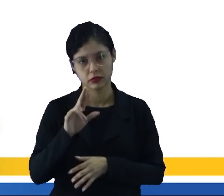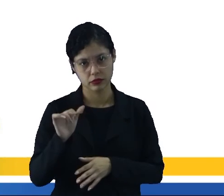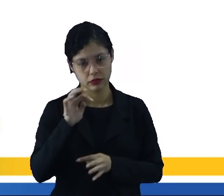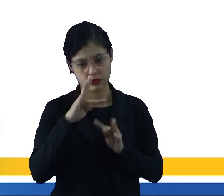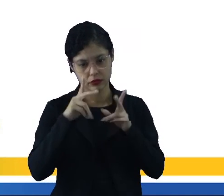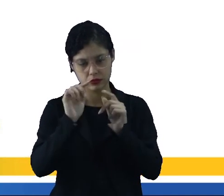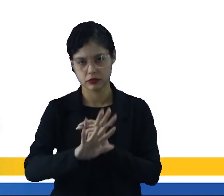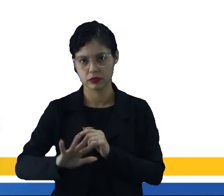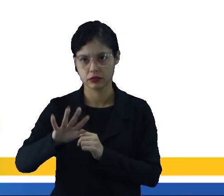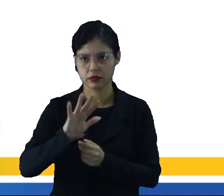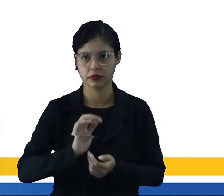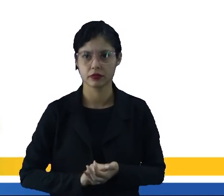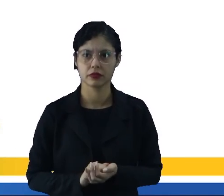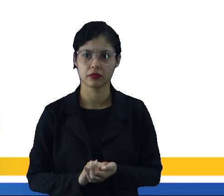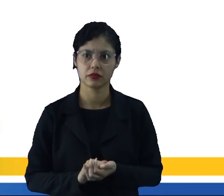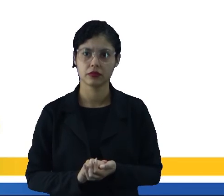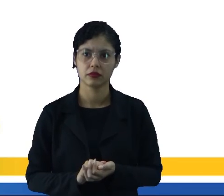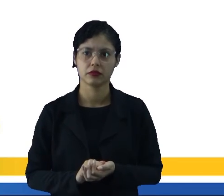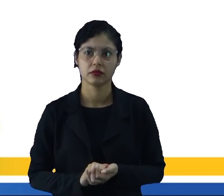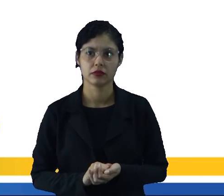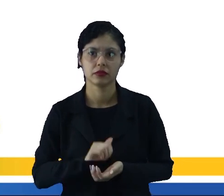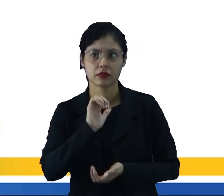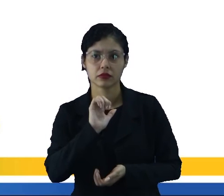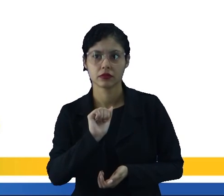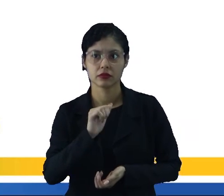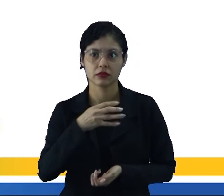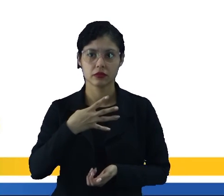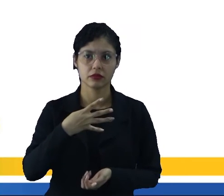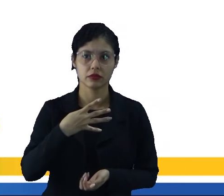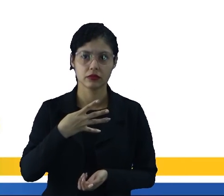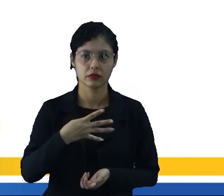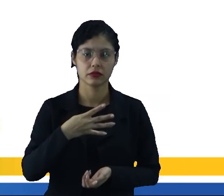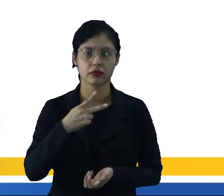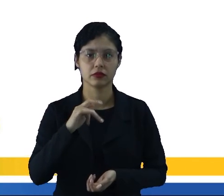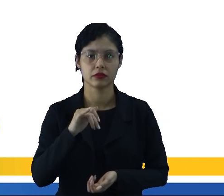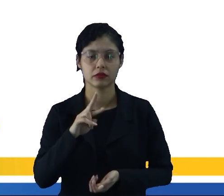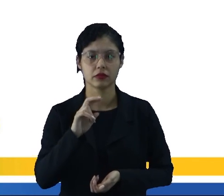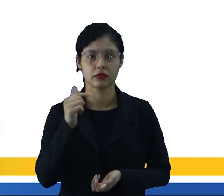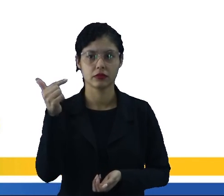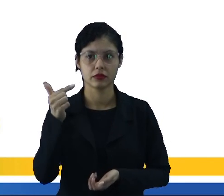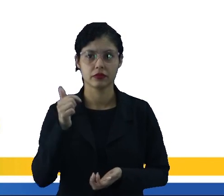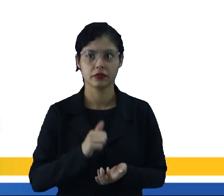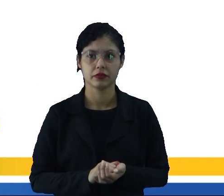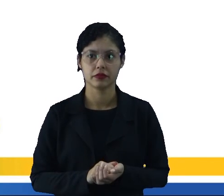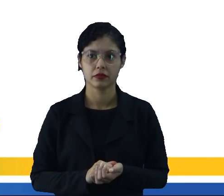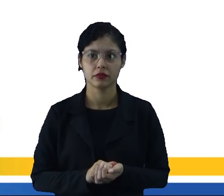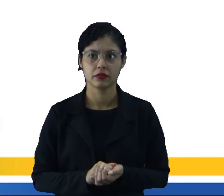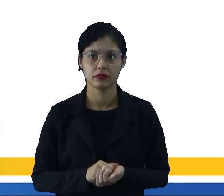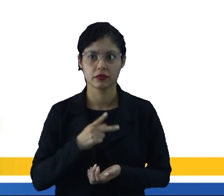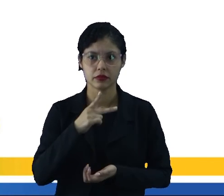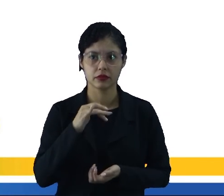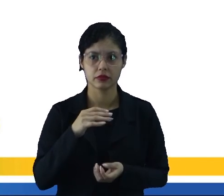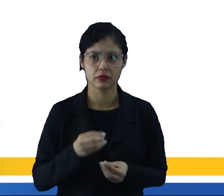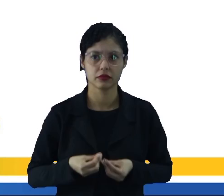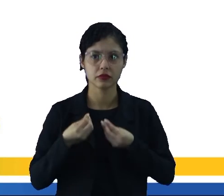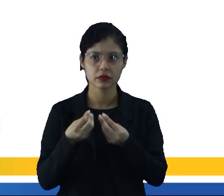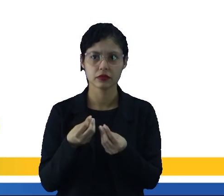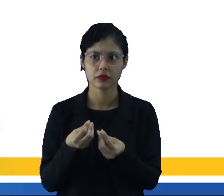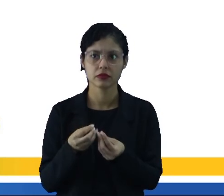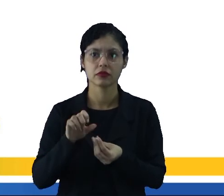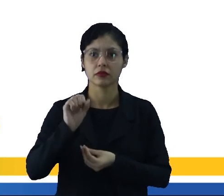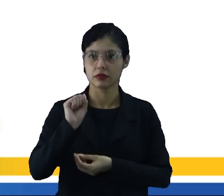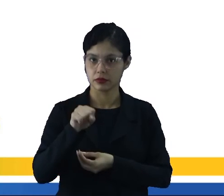total da esfera 4p R ao quadrado repete o 4 Opa o pi foi dado na